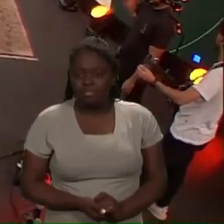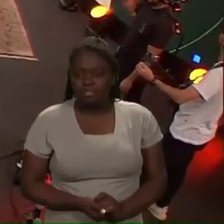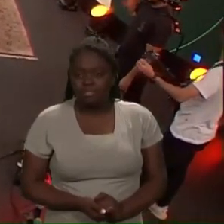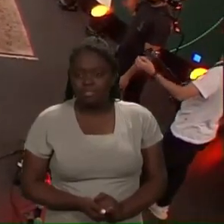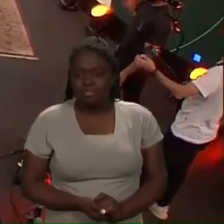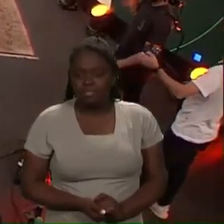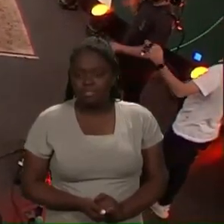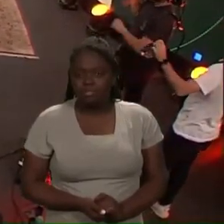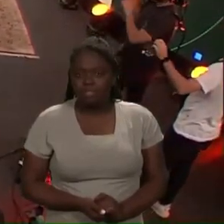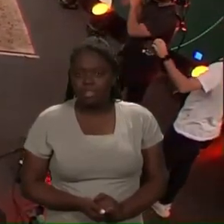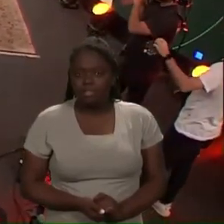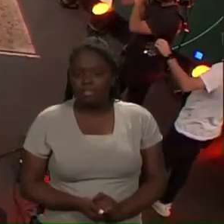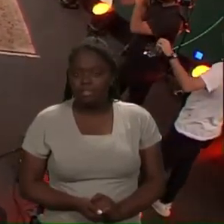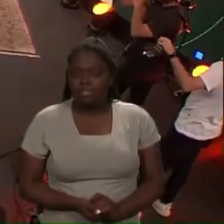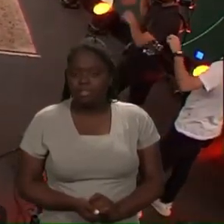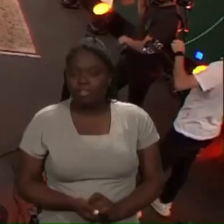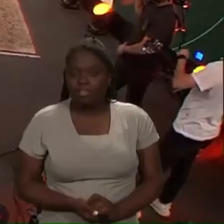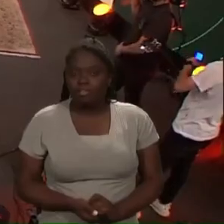É,